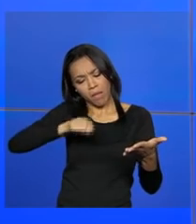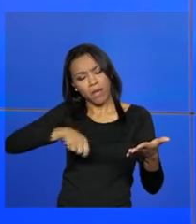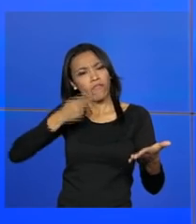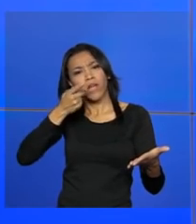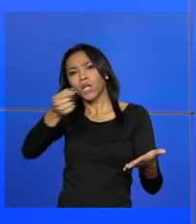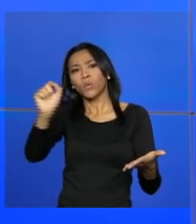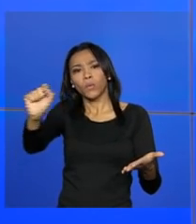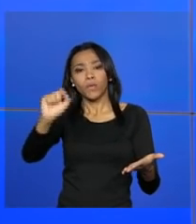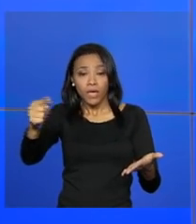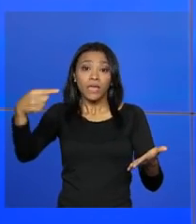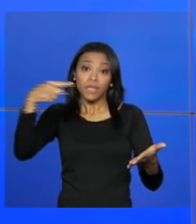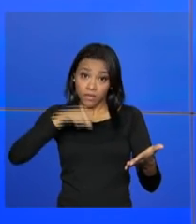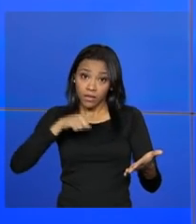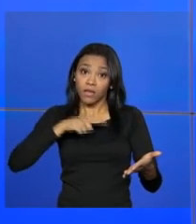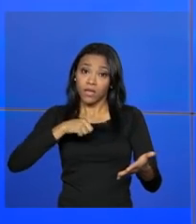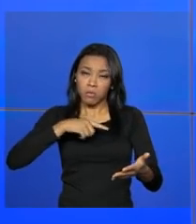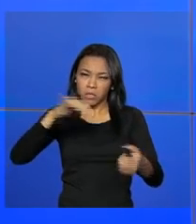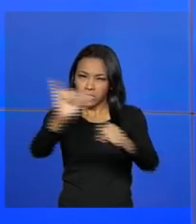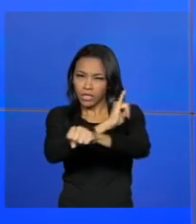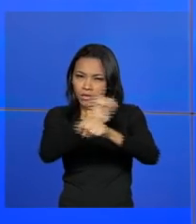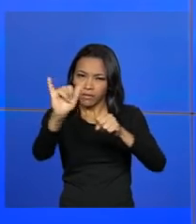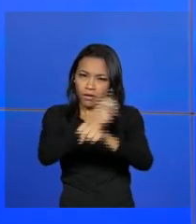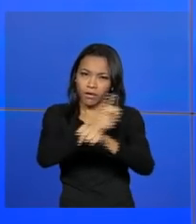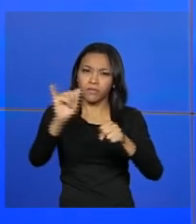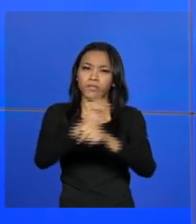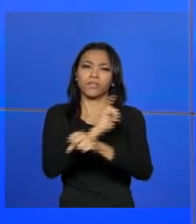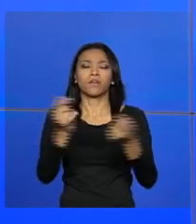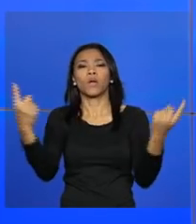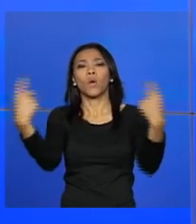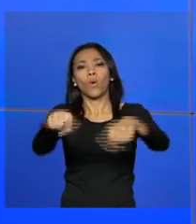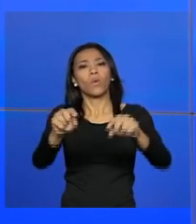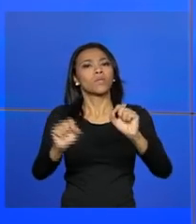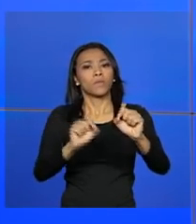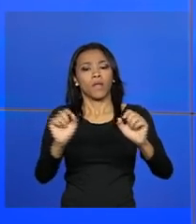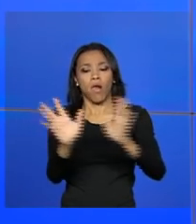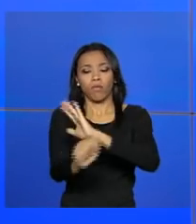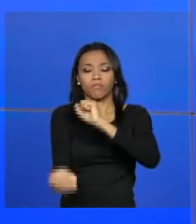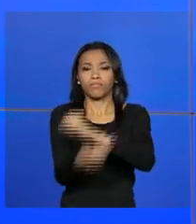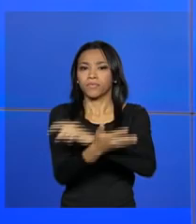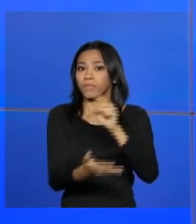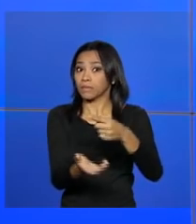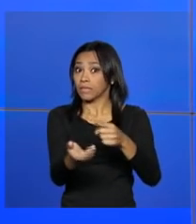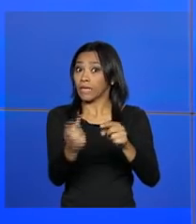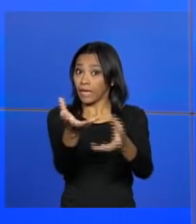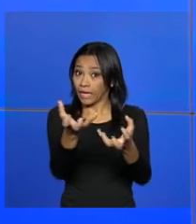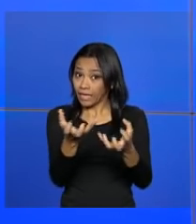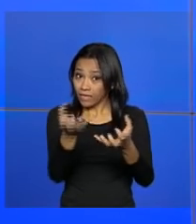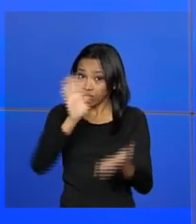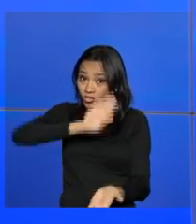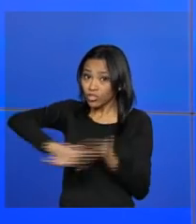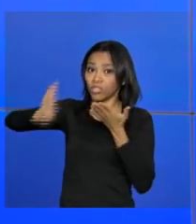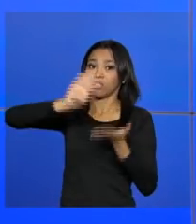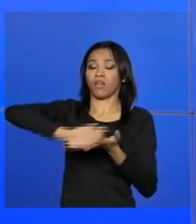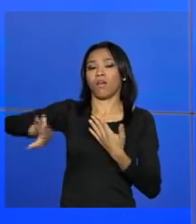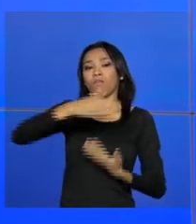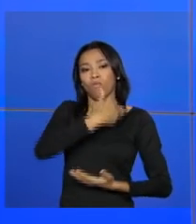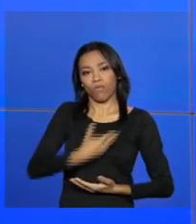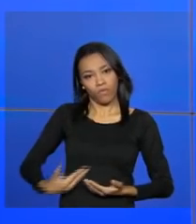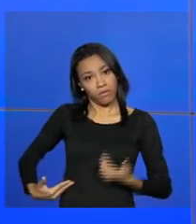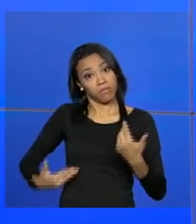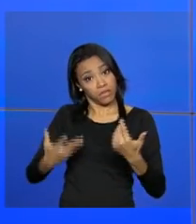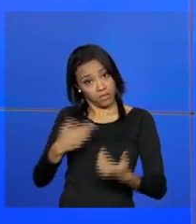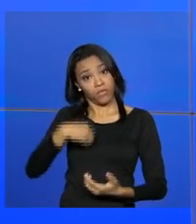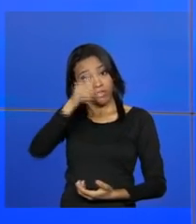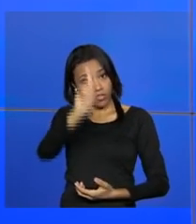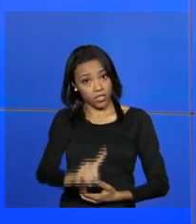instrumentalização política do discurso contra a corrupção para desestabilizar um governo democraticamente eleito. Os